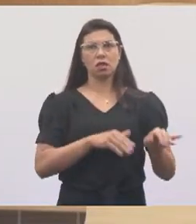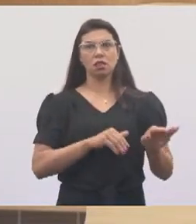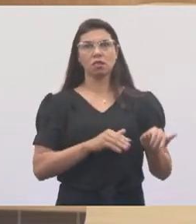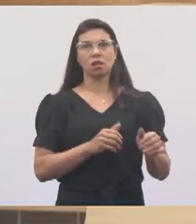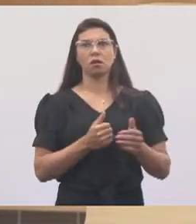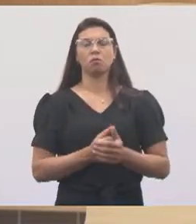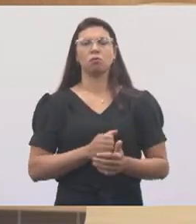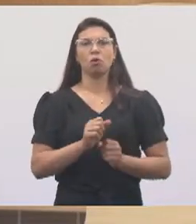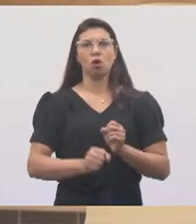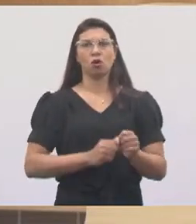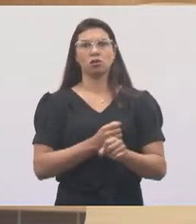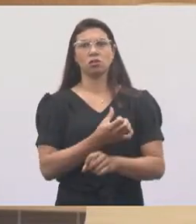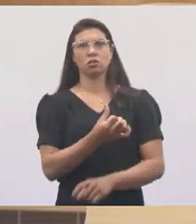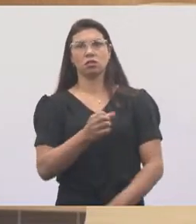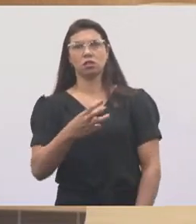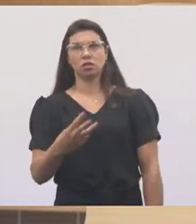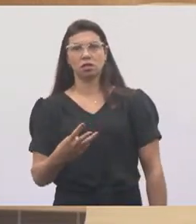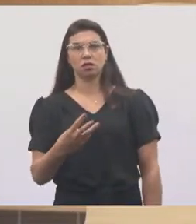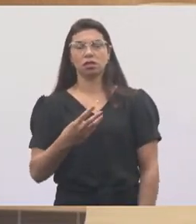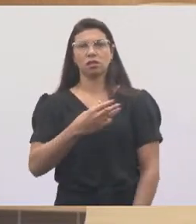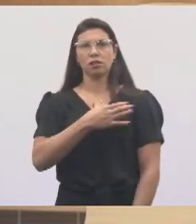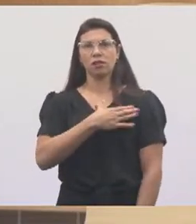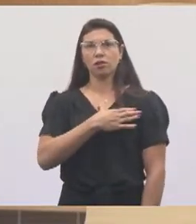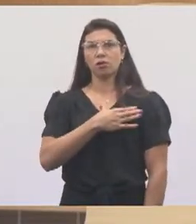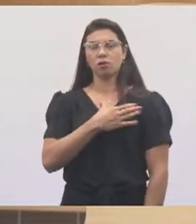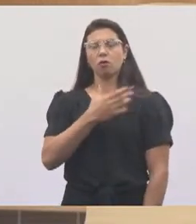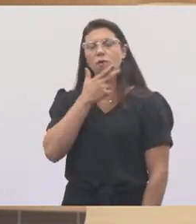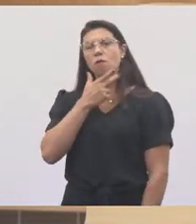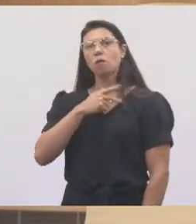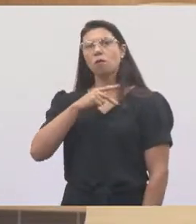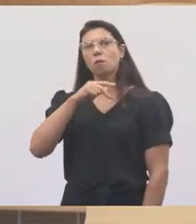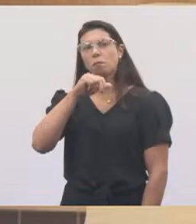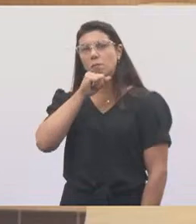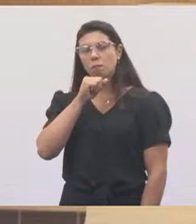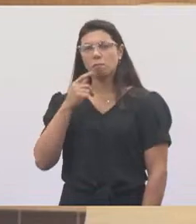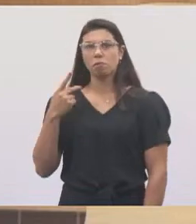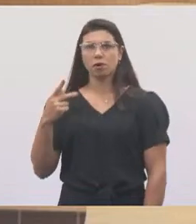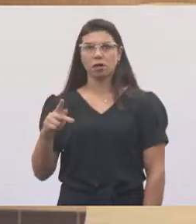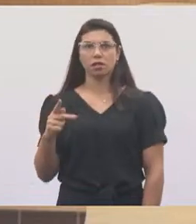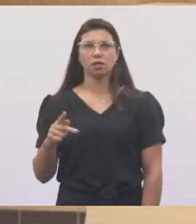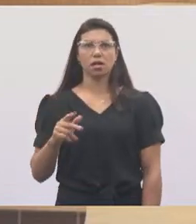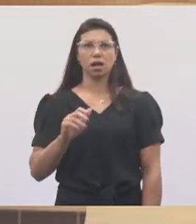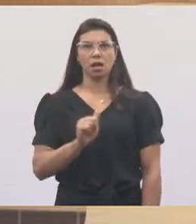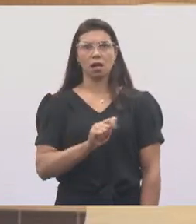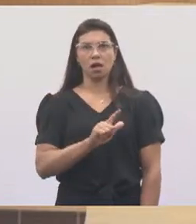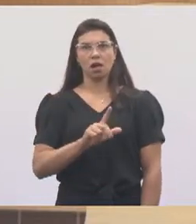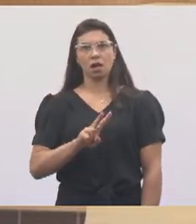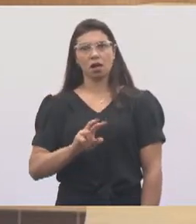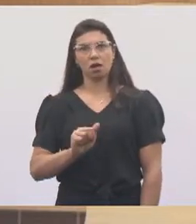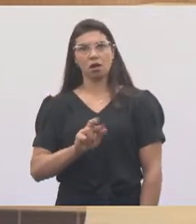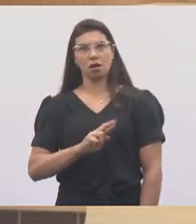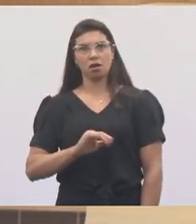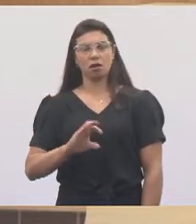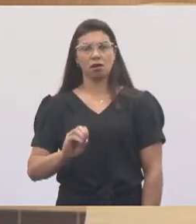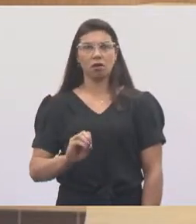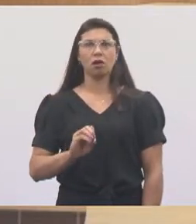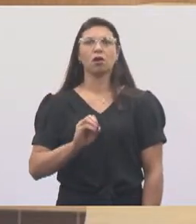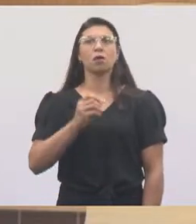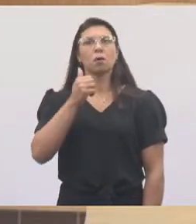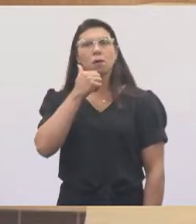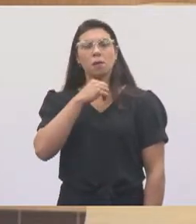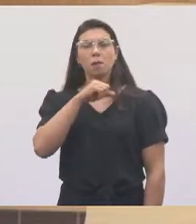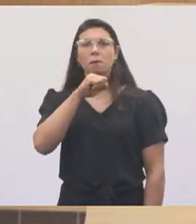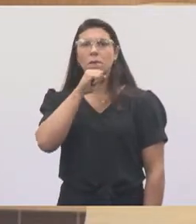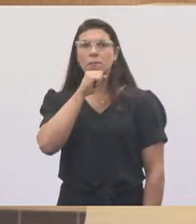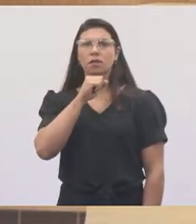de Areias, filho de Álvaro Carneiro Pinto, também delegado aposentado, e Dona Maria Tereza Prado